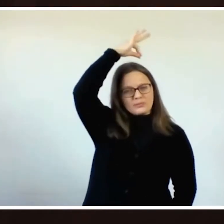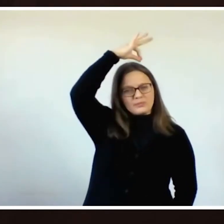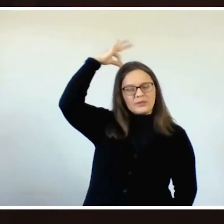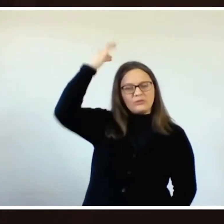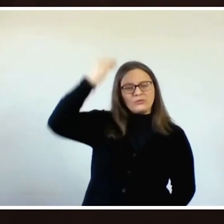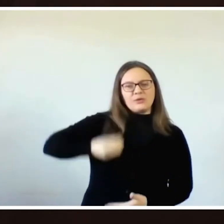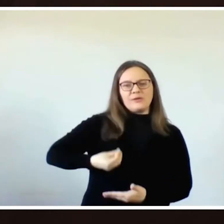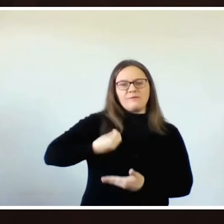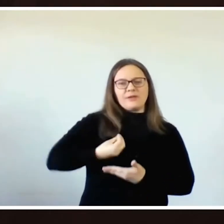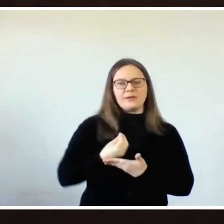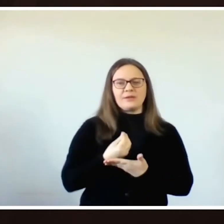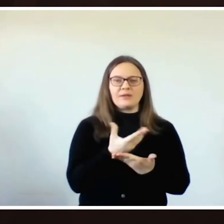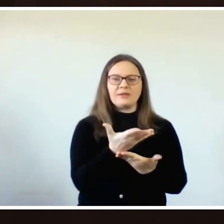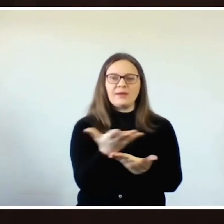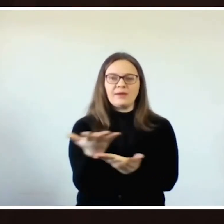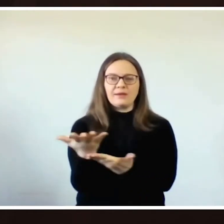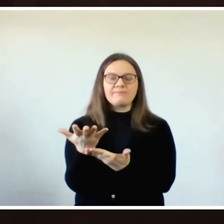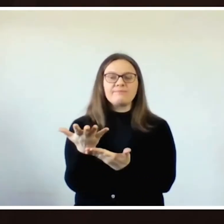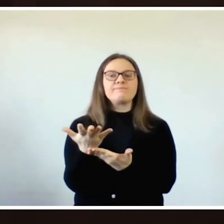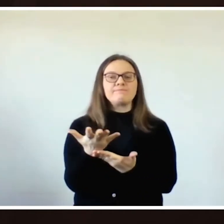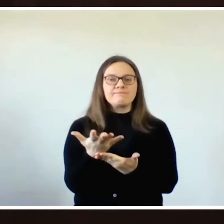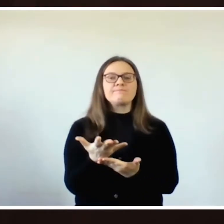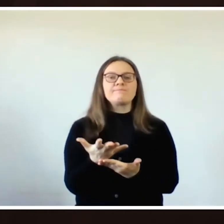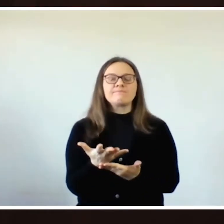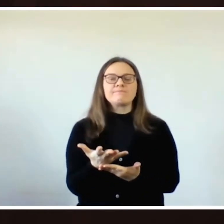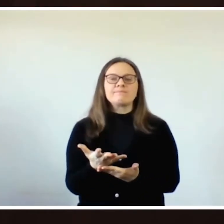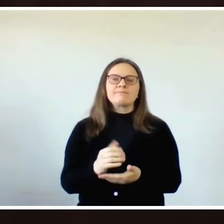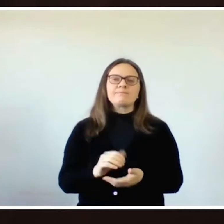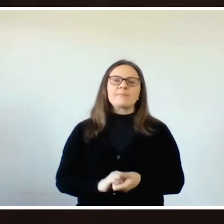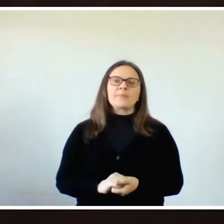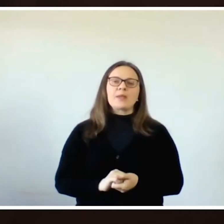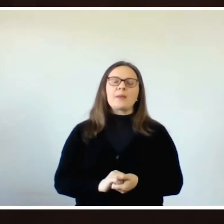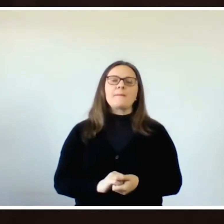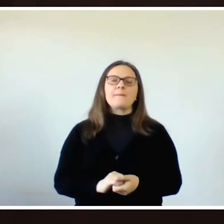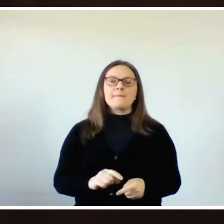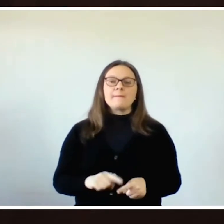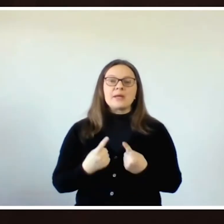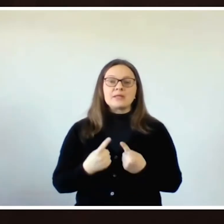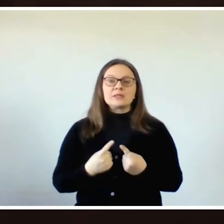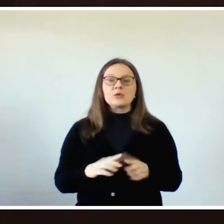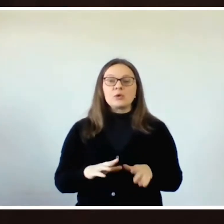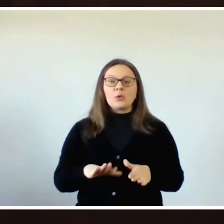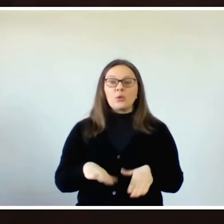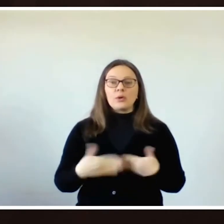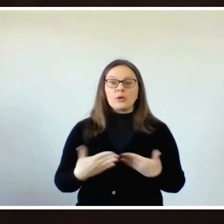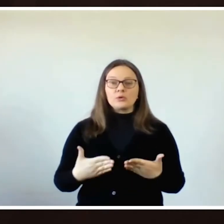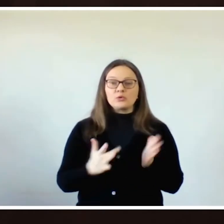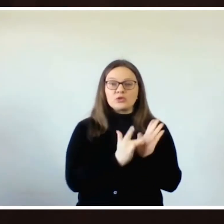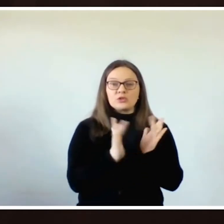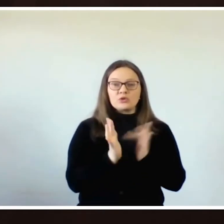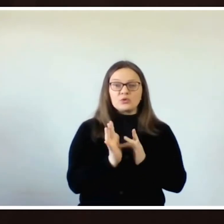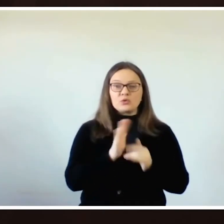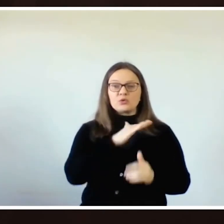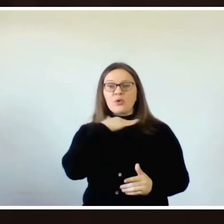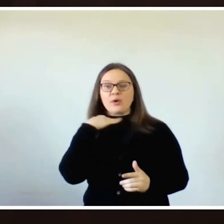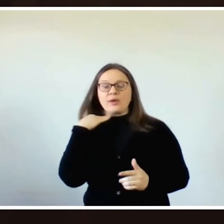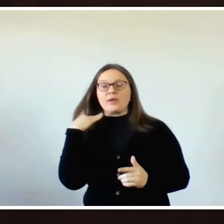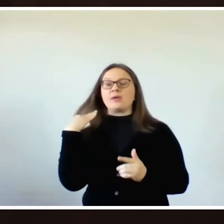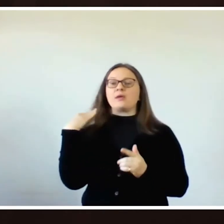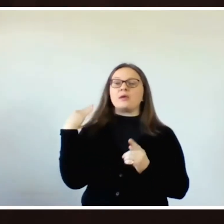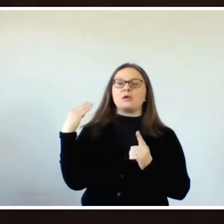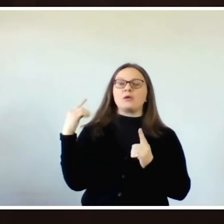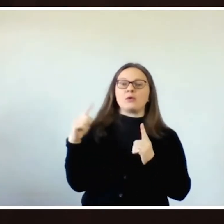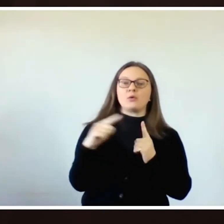último Adão na carne. Mas quando ele morreu, ressuscitou, Deus mandou para o homem o outro Consolador, o Espírito